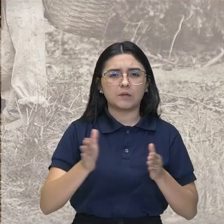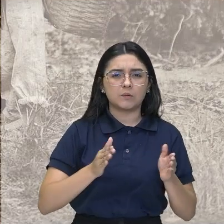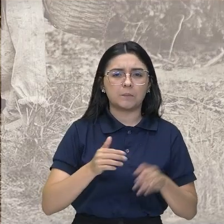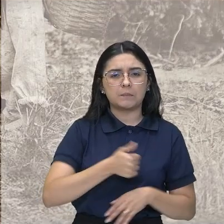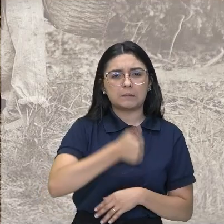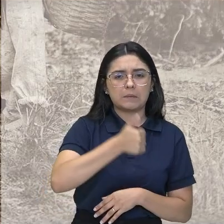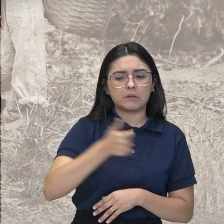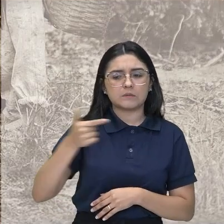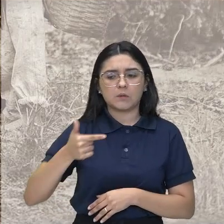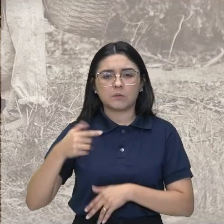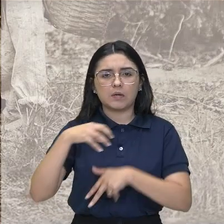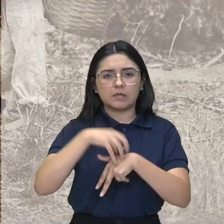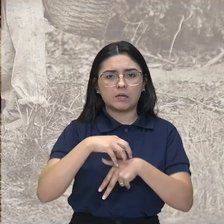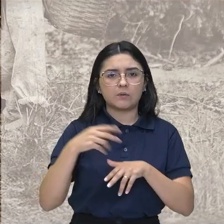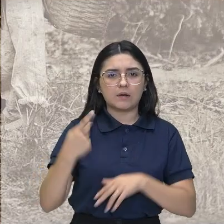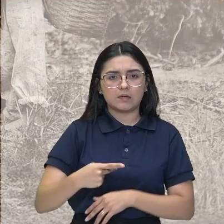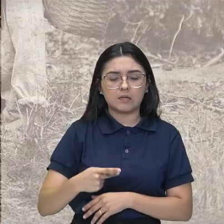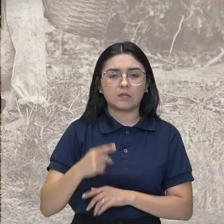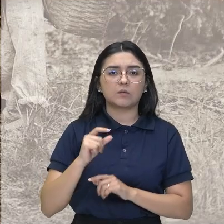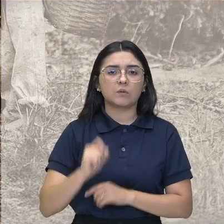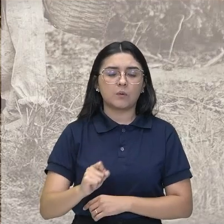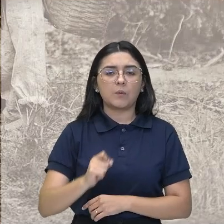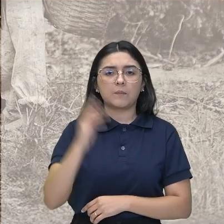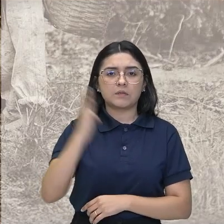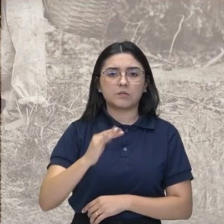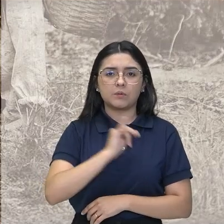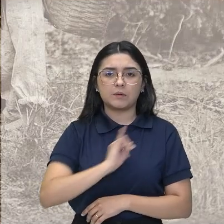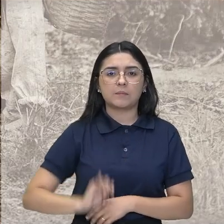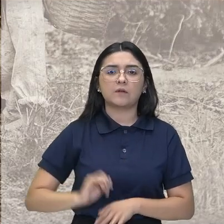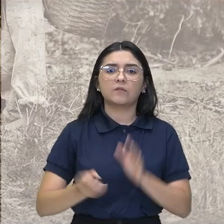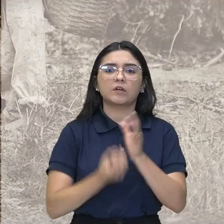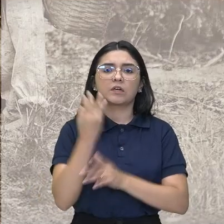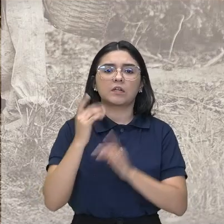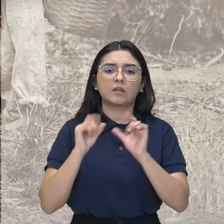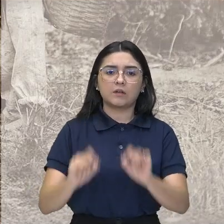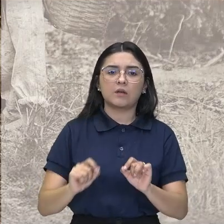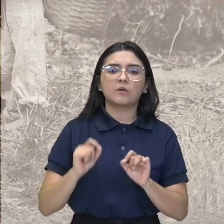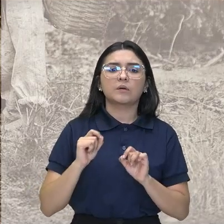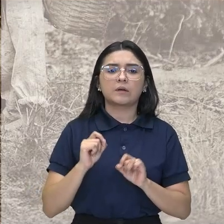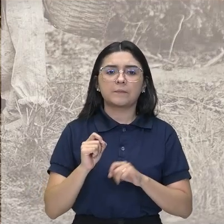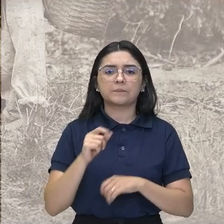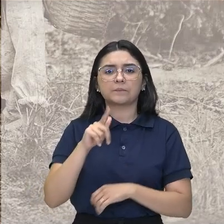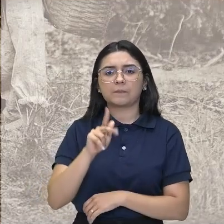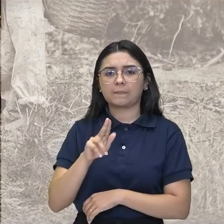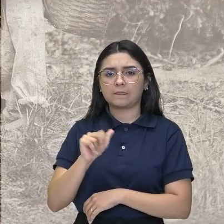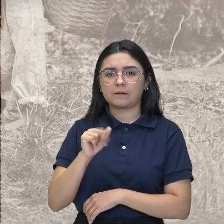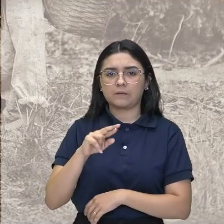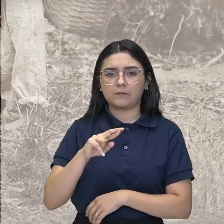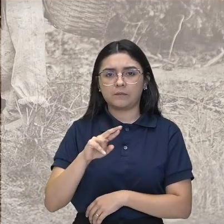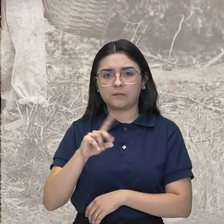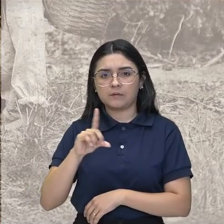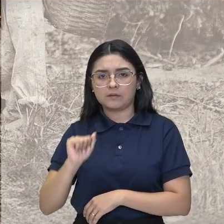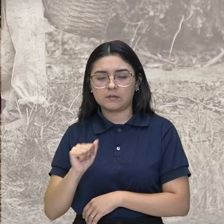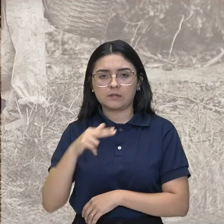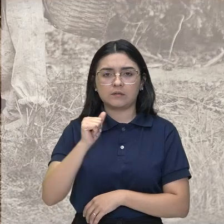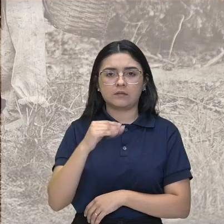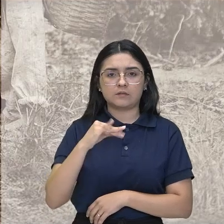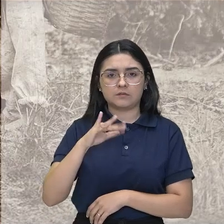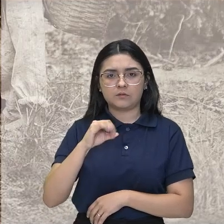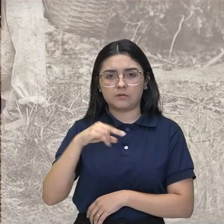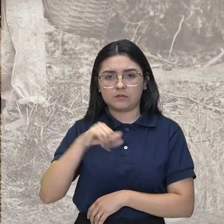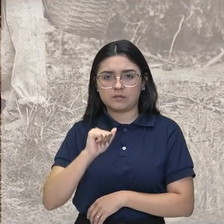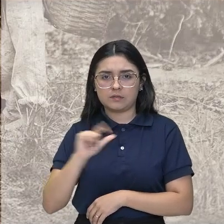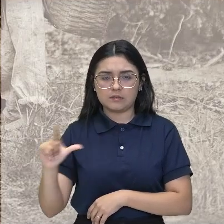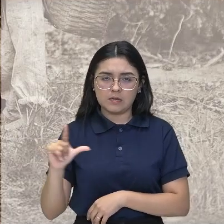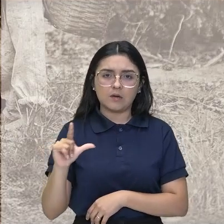reinado, ali no Brasil Império, foi criada a chamada Guarda Nacional, que era basicamente um título dado pelo